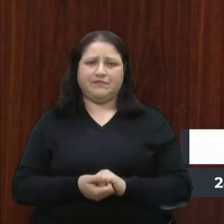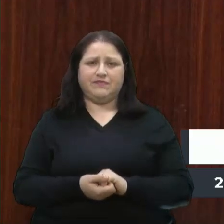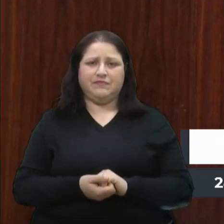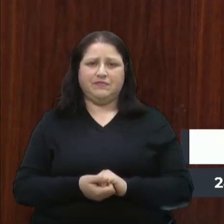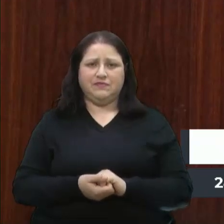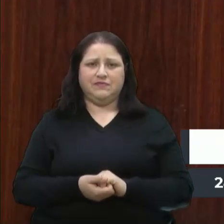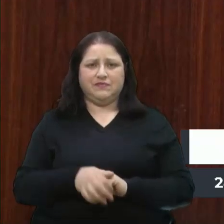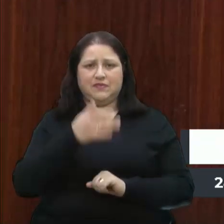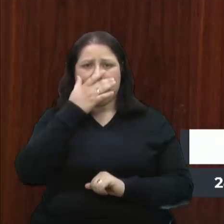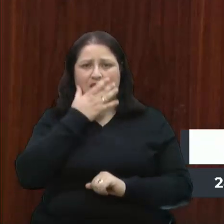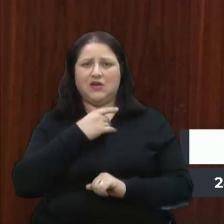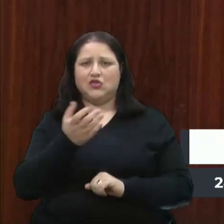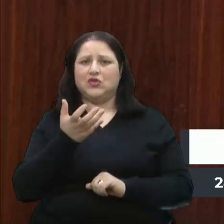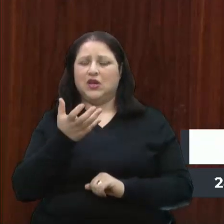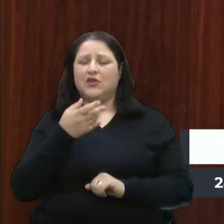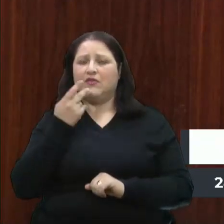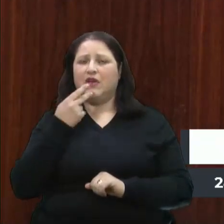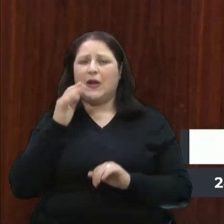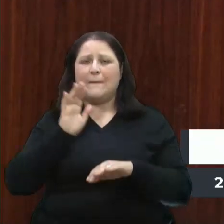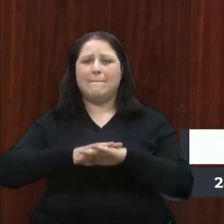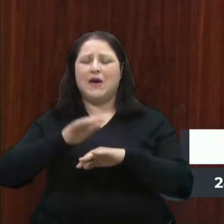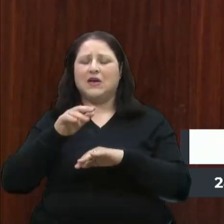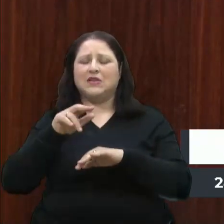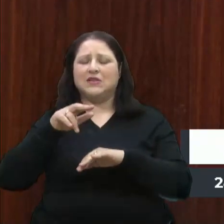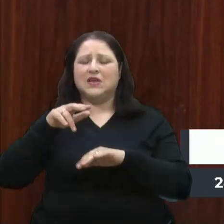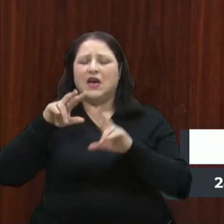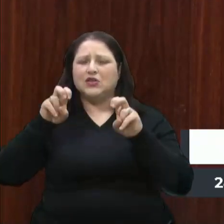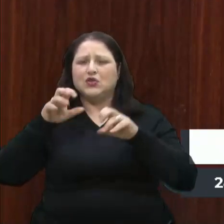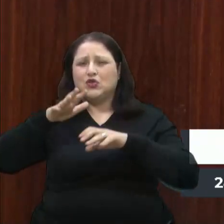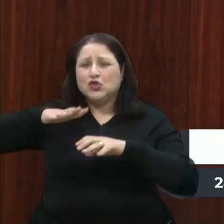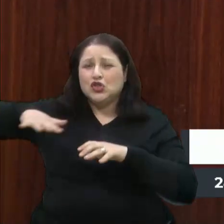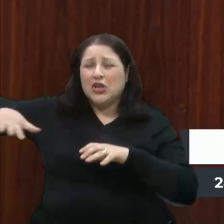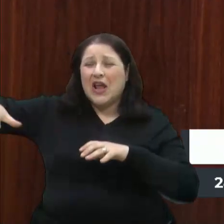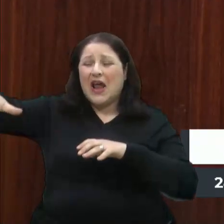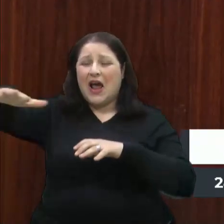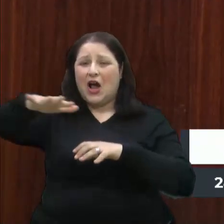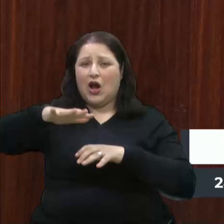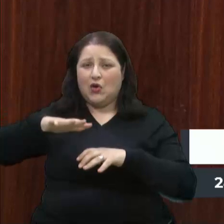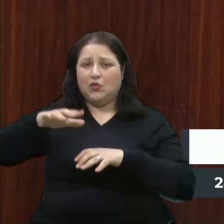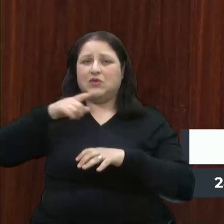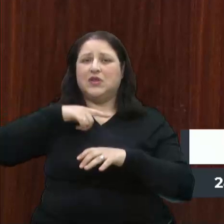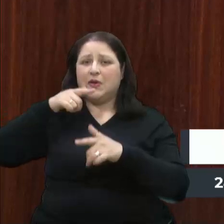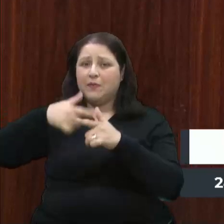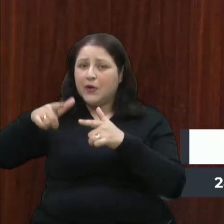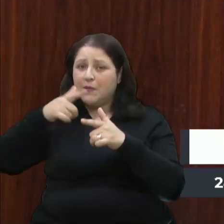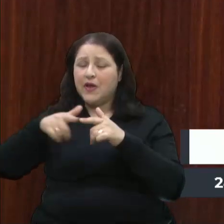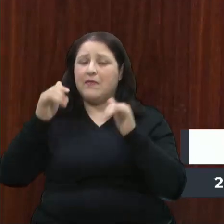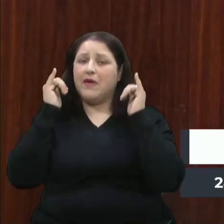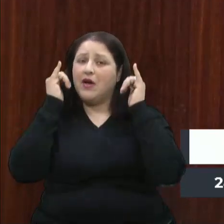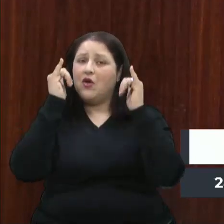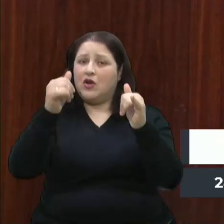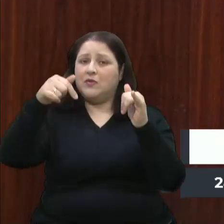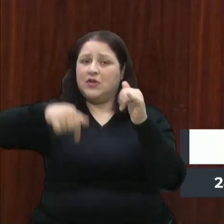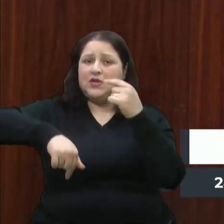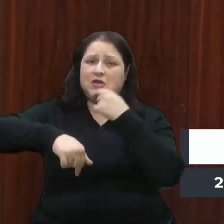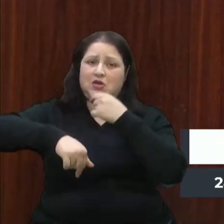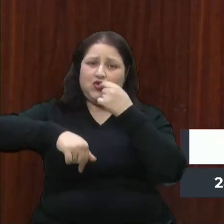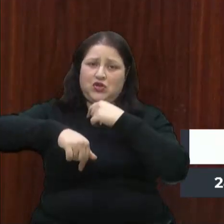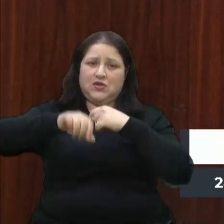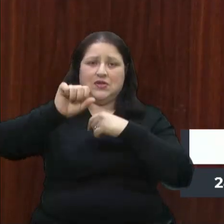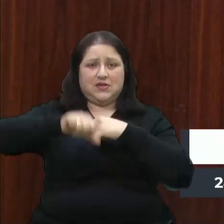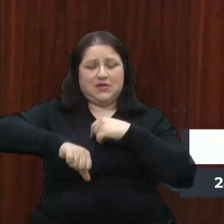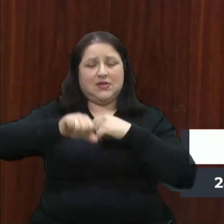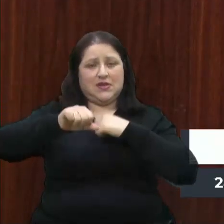E eu acho que eu quero tratar mais da questão macro. Nós temos um problema no transporte público em Caxias do Sul.